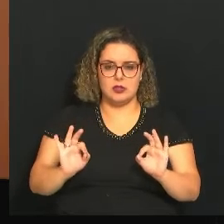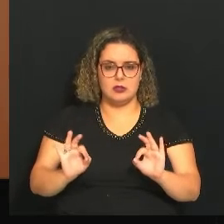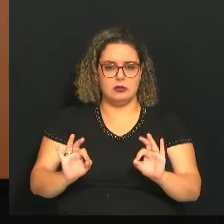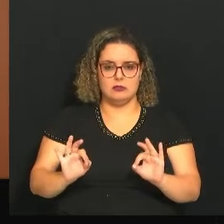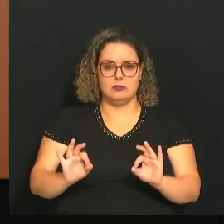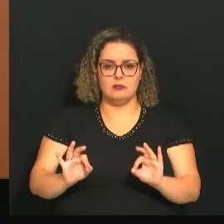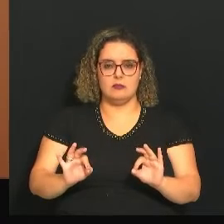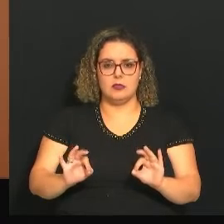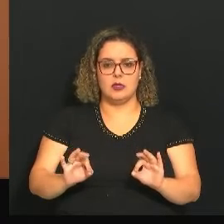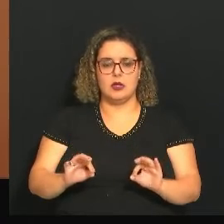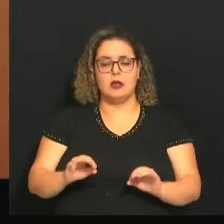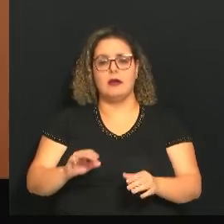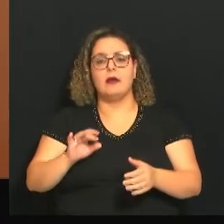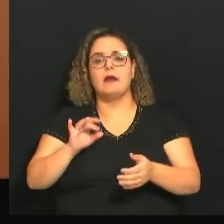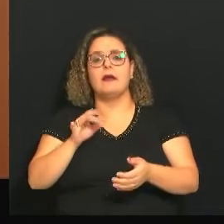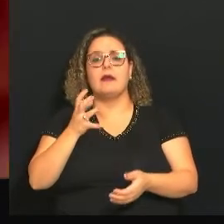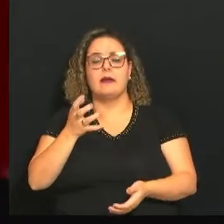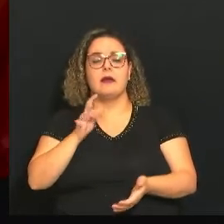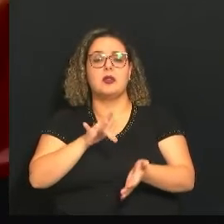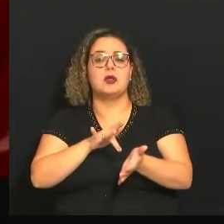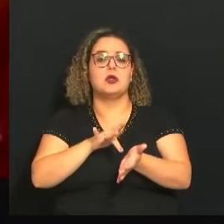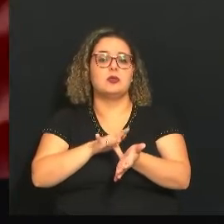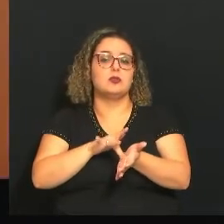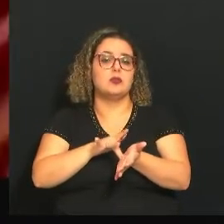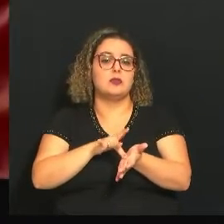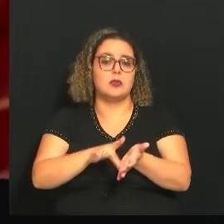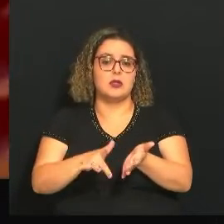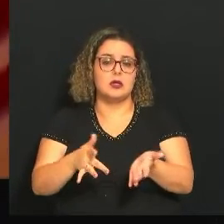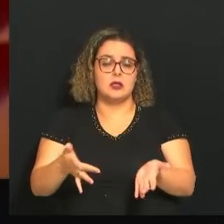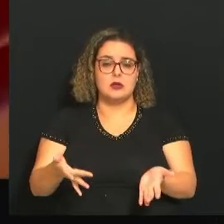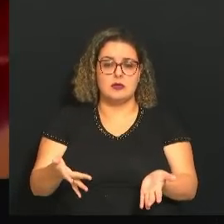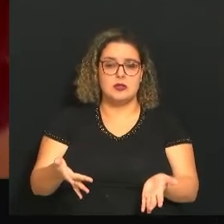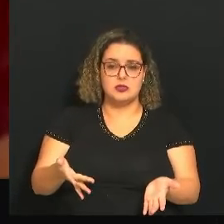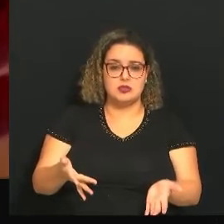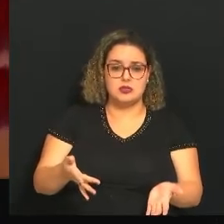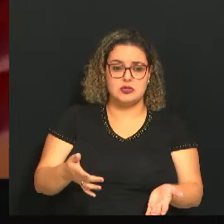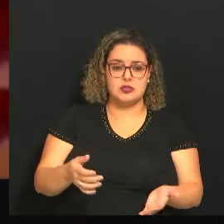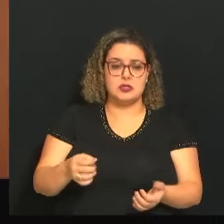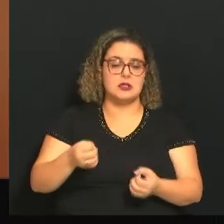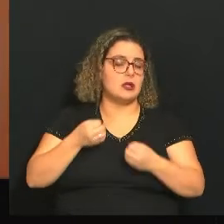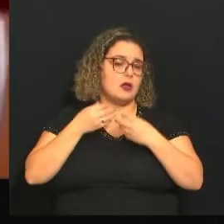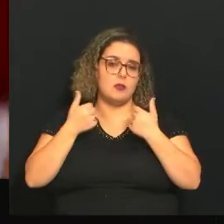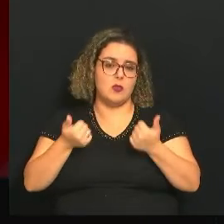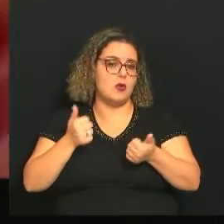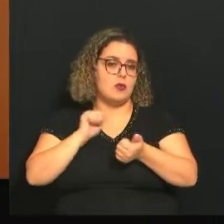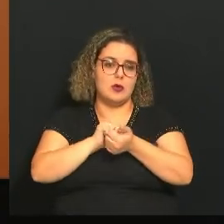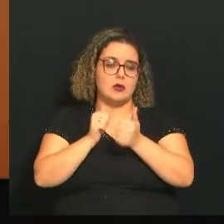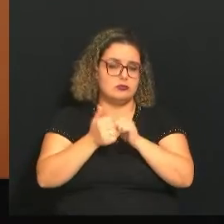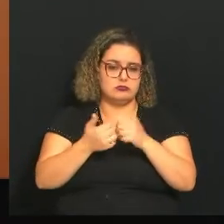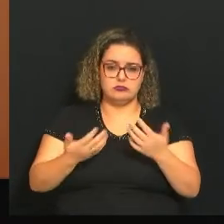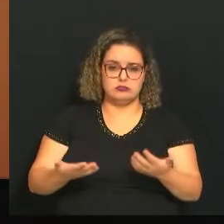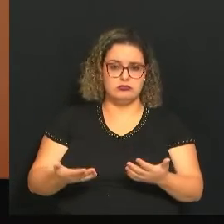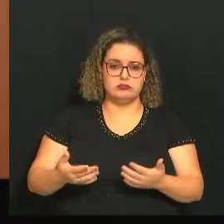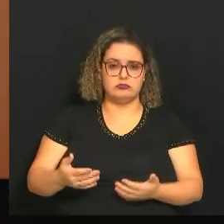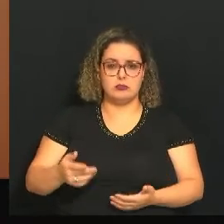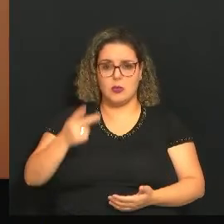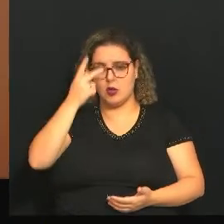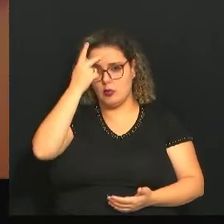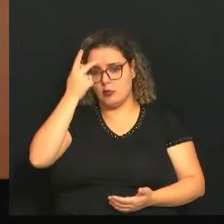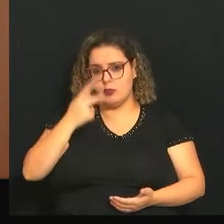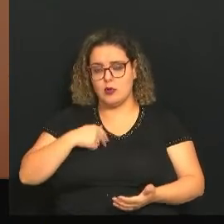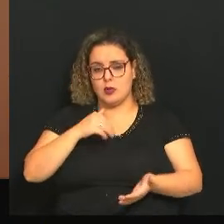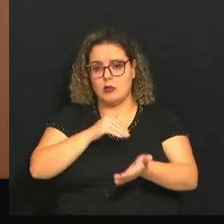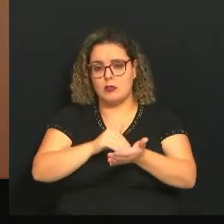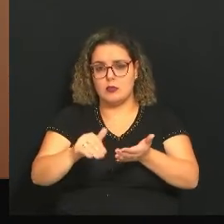e mais 400 reais, que não significa nada do ponto de vista da despesa. O próprio secretário de Finanças estava falando agora